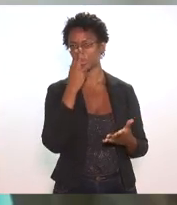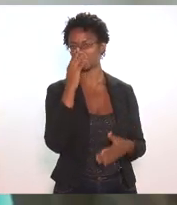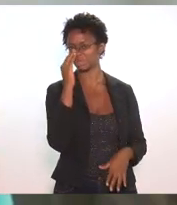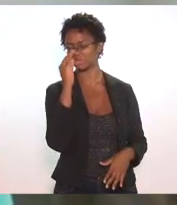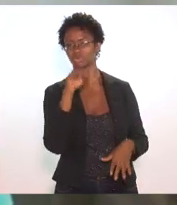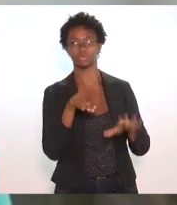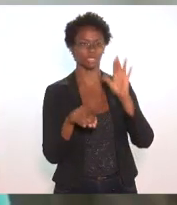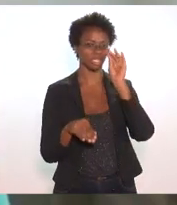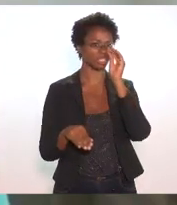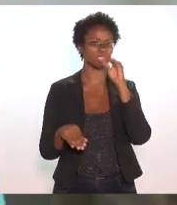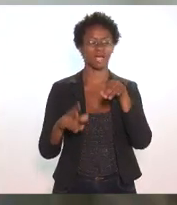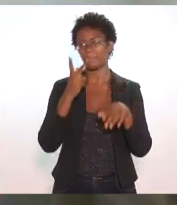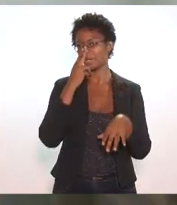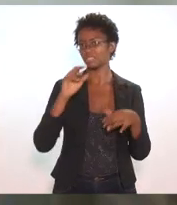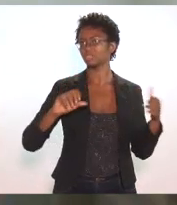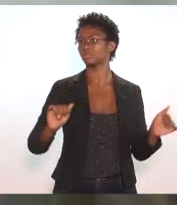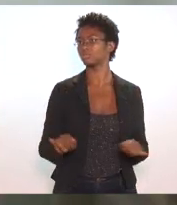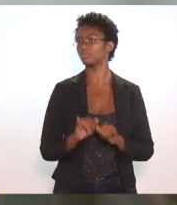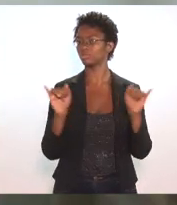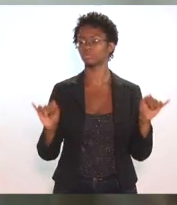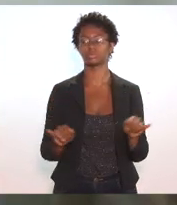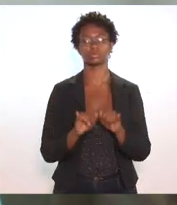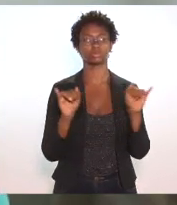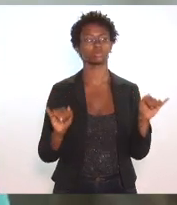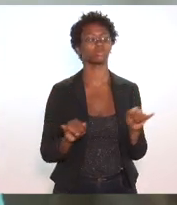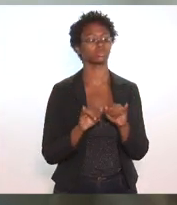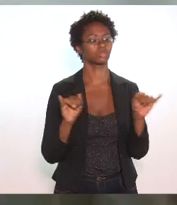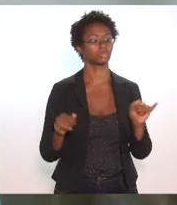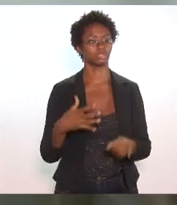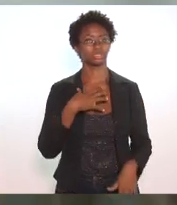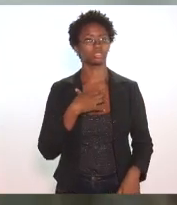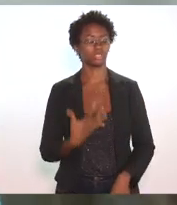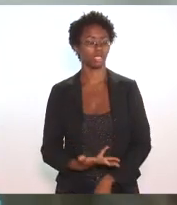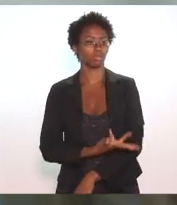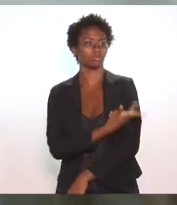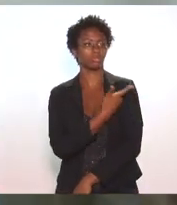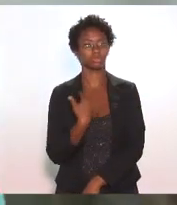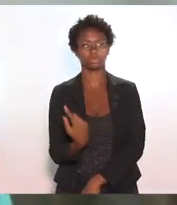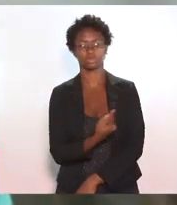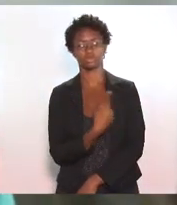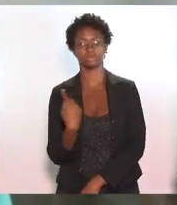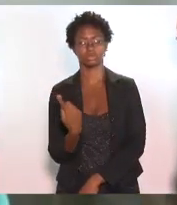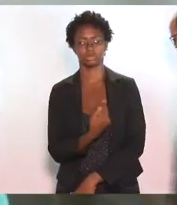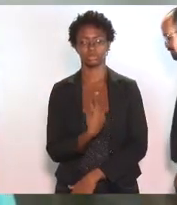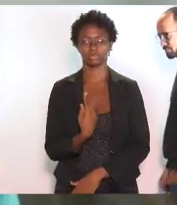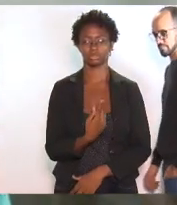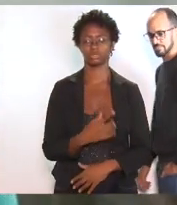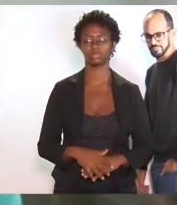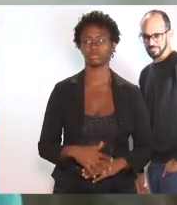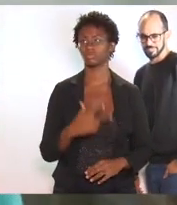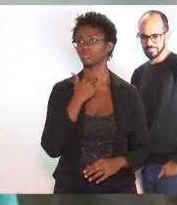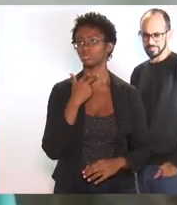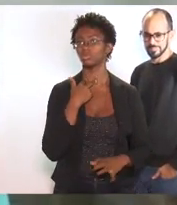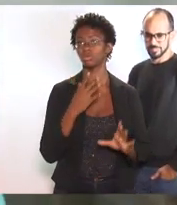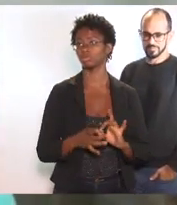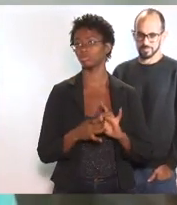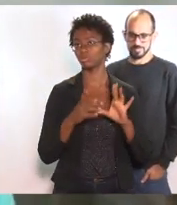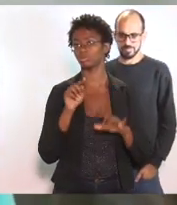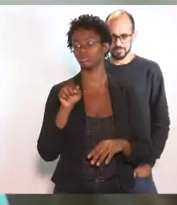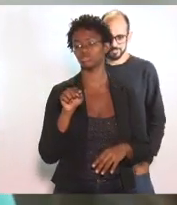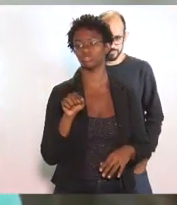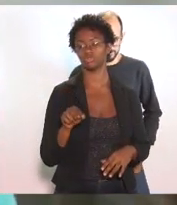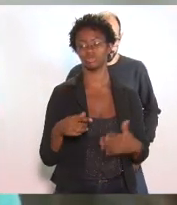banalizado. Não mexer mais com as emoções da gente. E a gente não pode permitir isso. Então, o